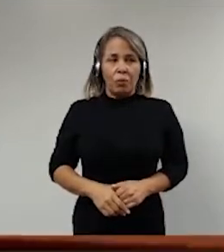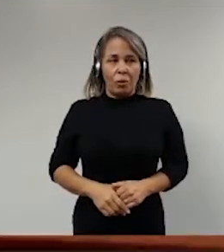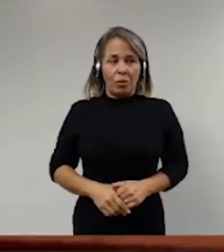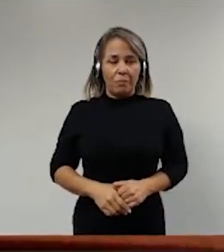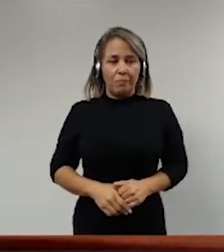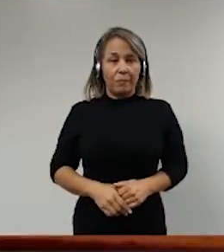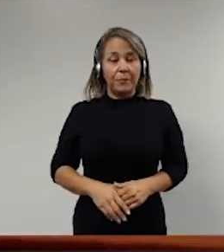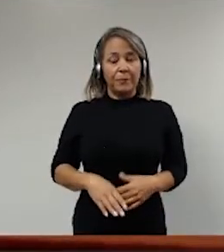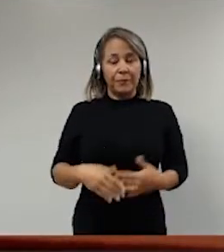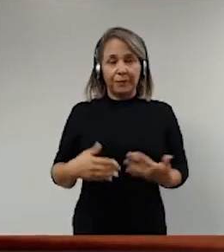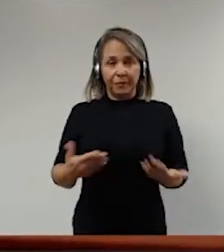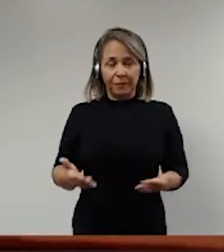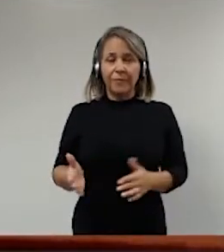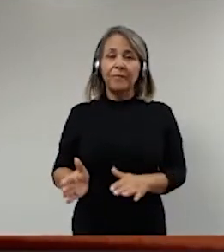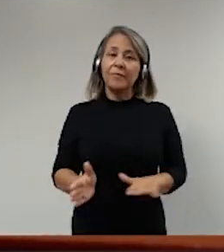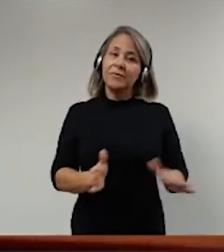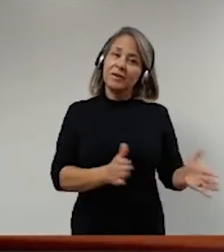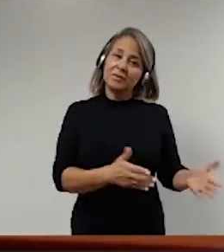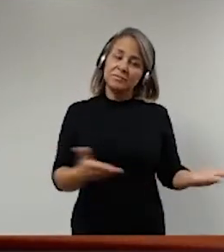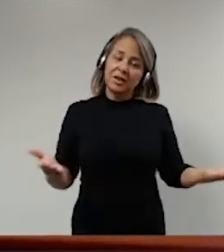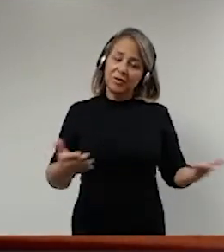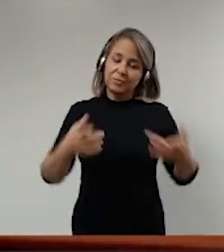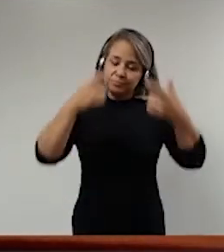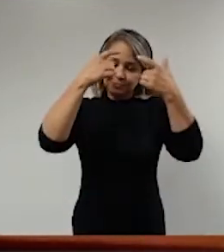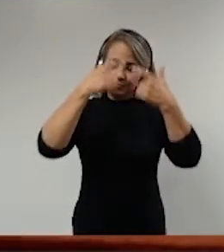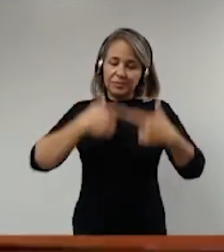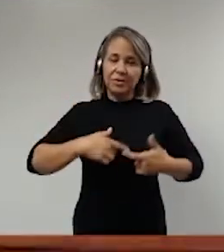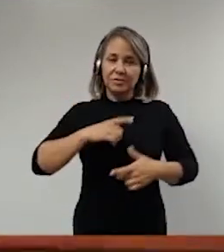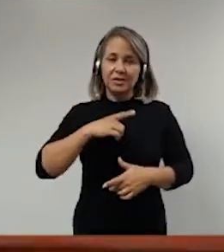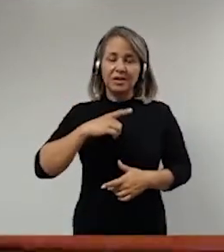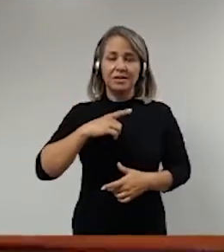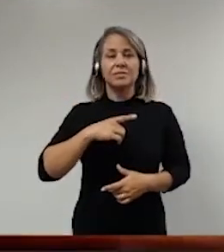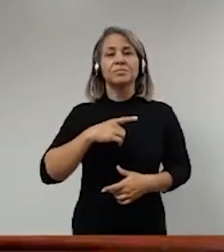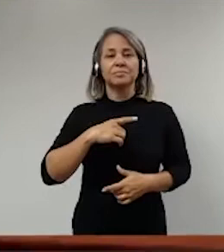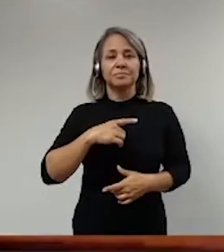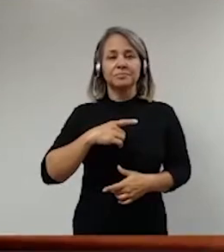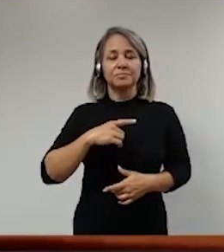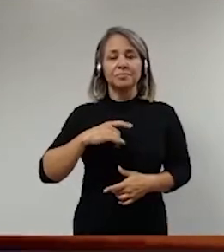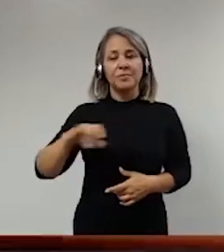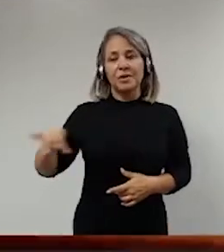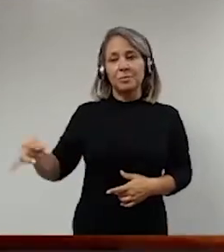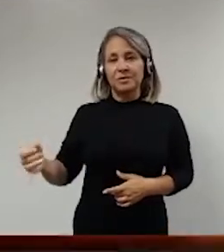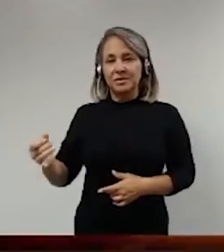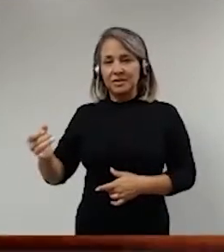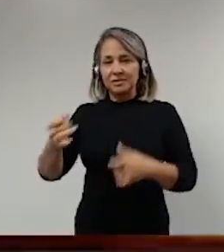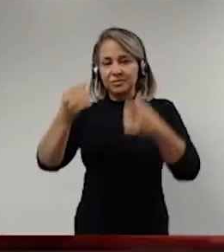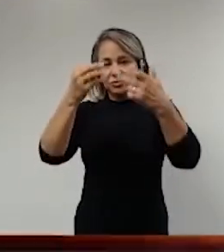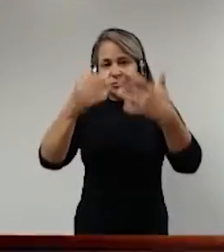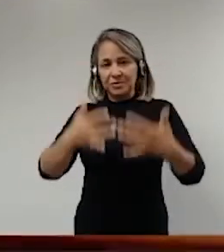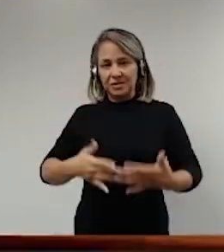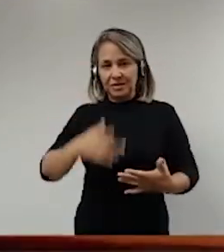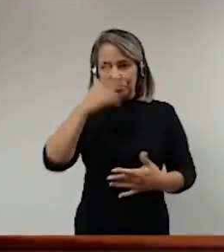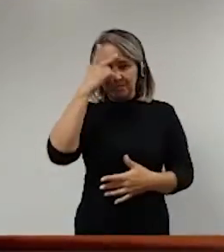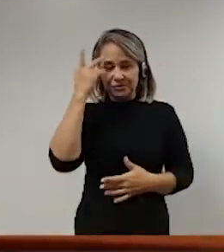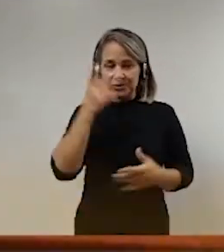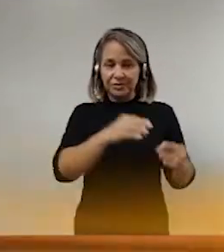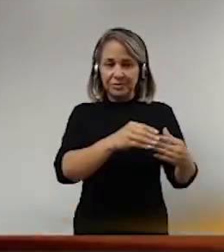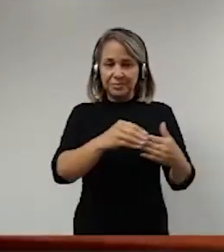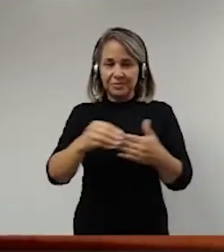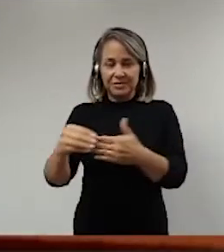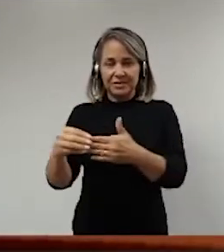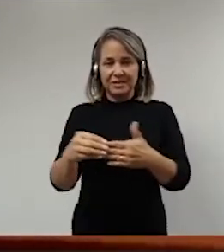Bom, e cabe a mim o privilégio de, enfim, falar sobre o nosso moderador, enfim,